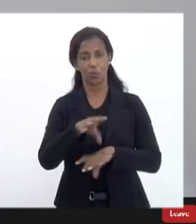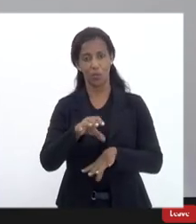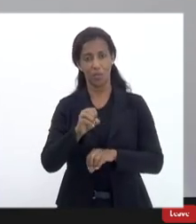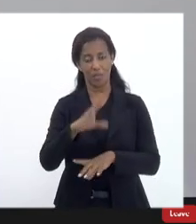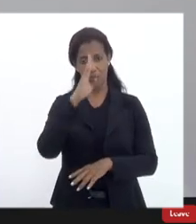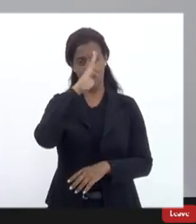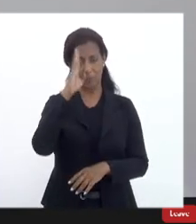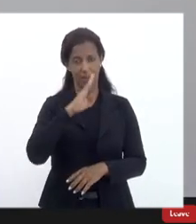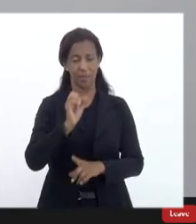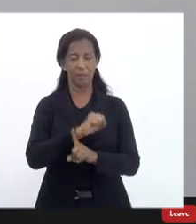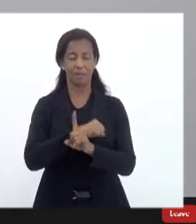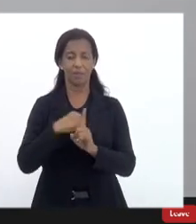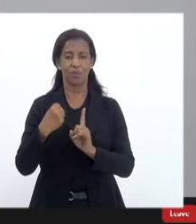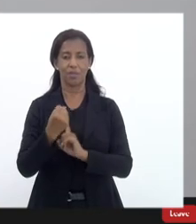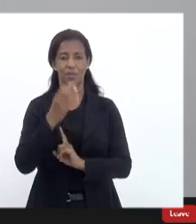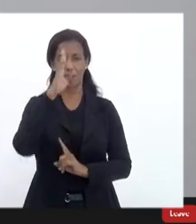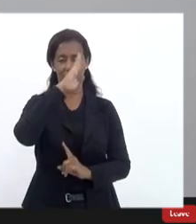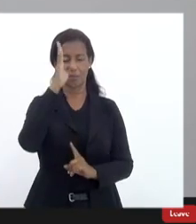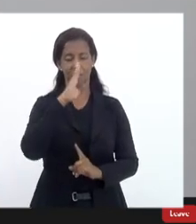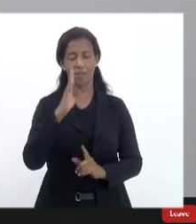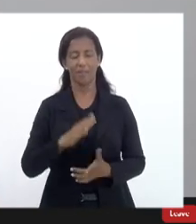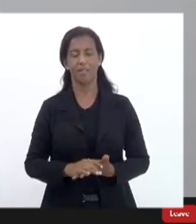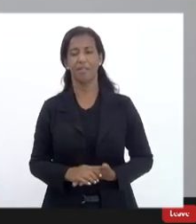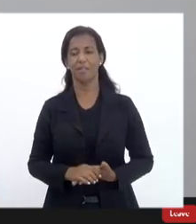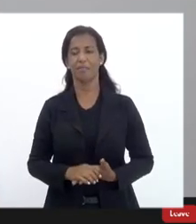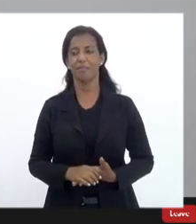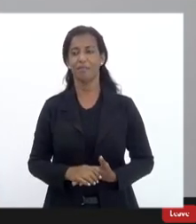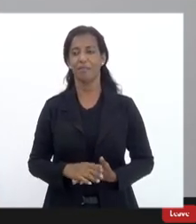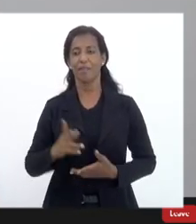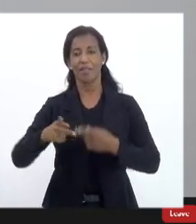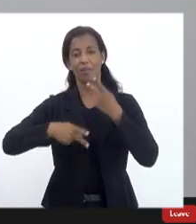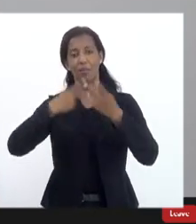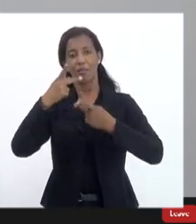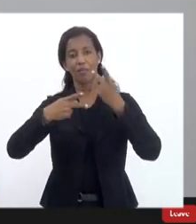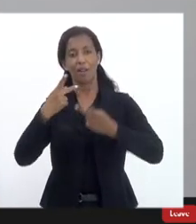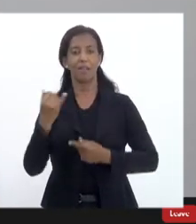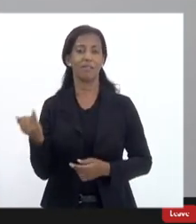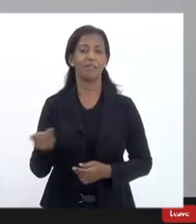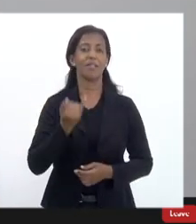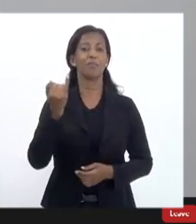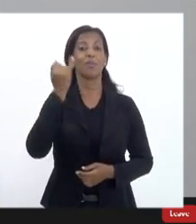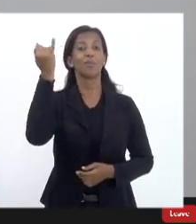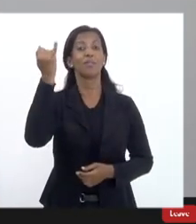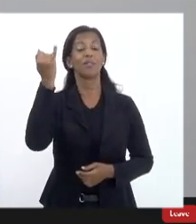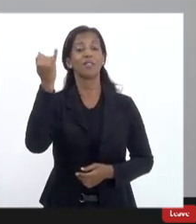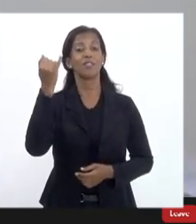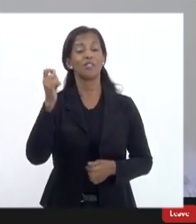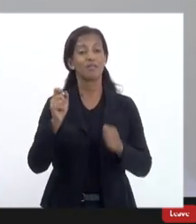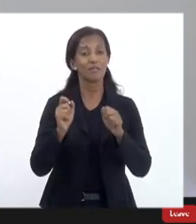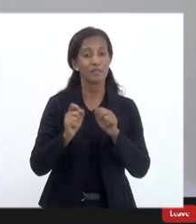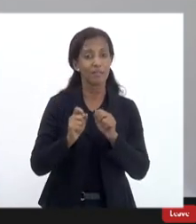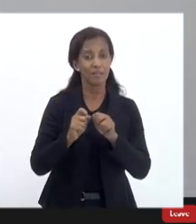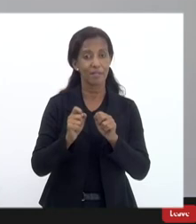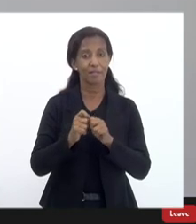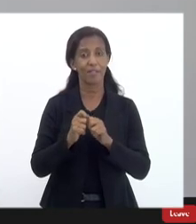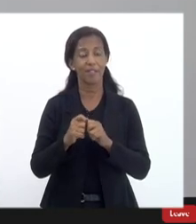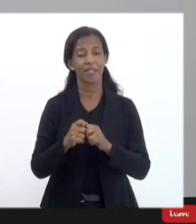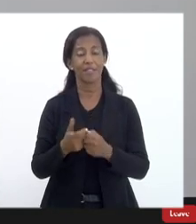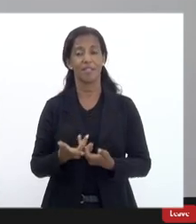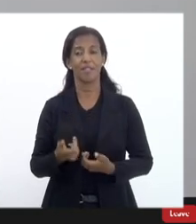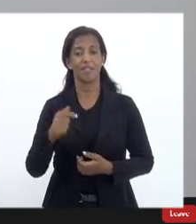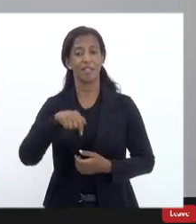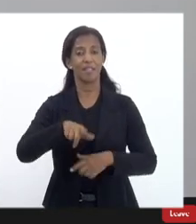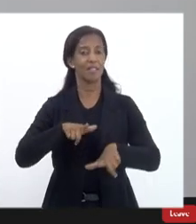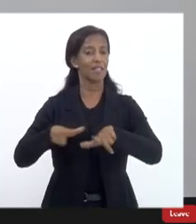da educação brasileira, da sociedade brasileira, mais extremistas. Então, falar da importância da SEDUC fazer aqui